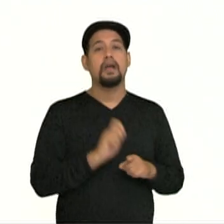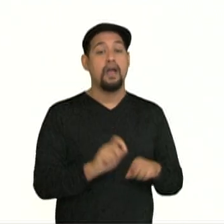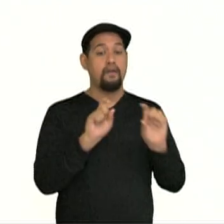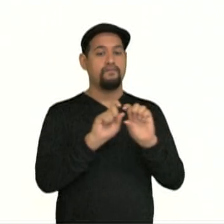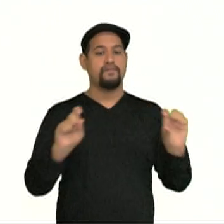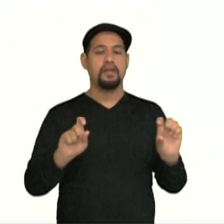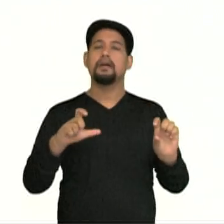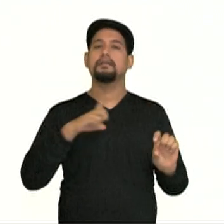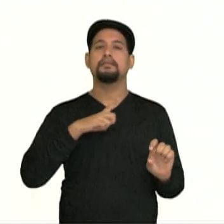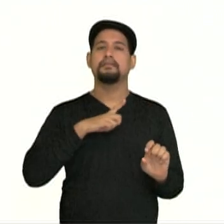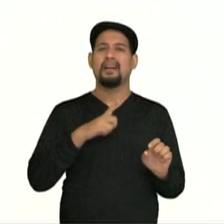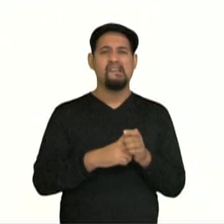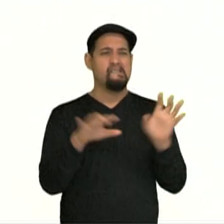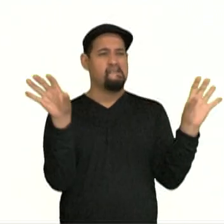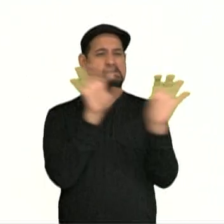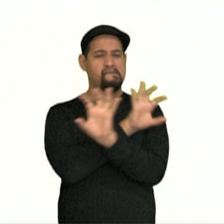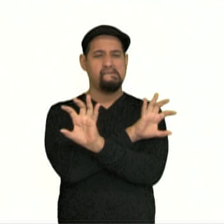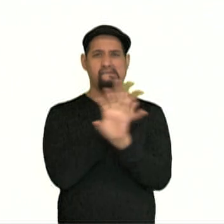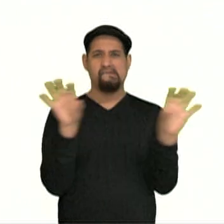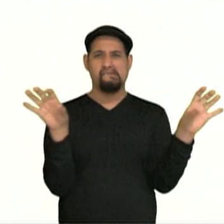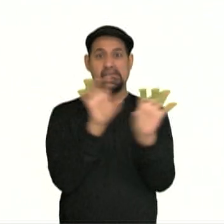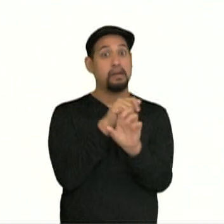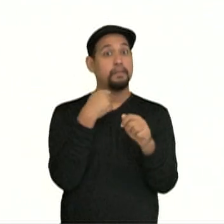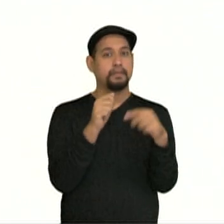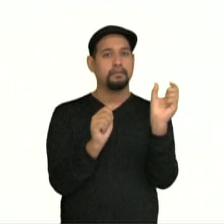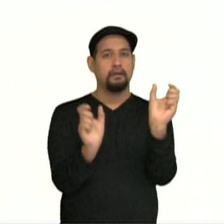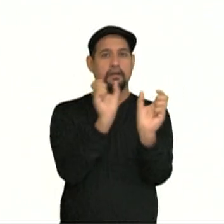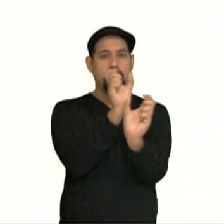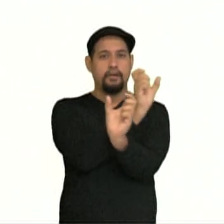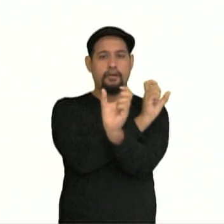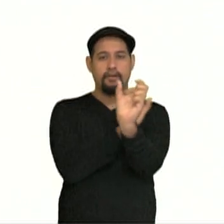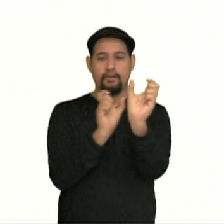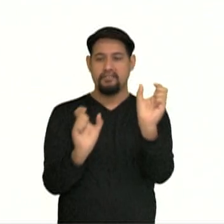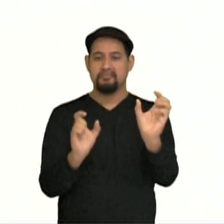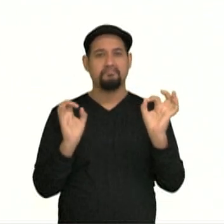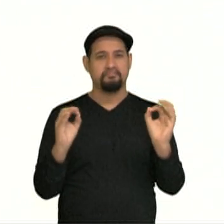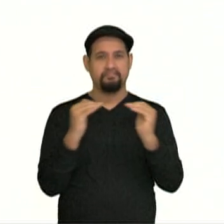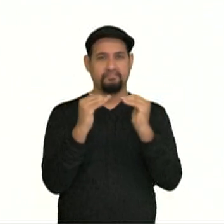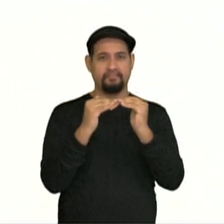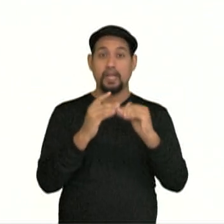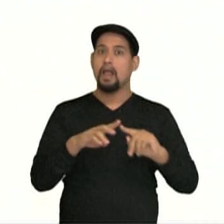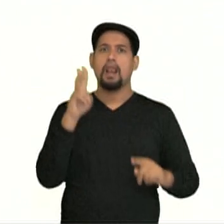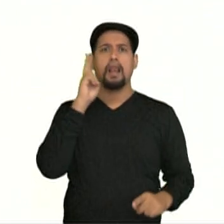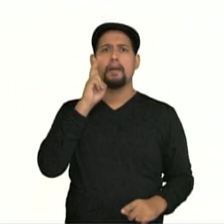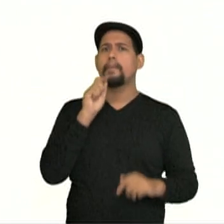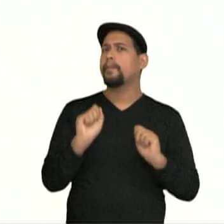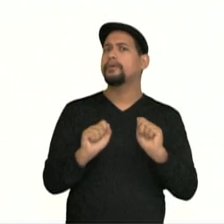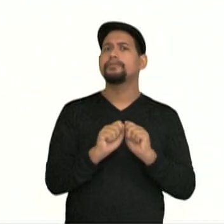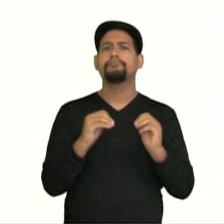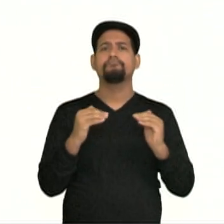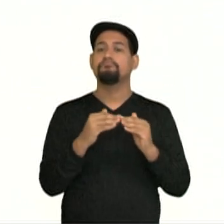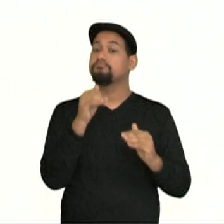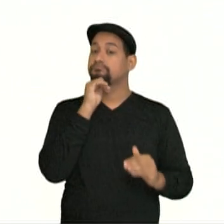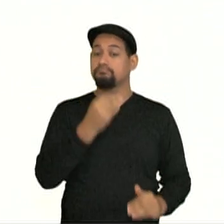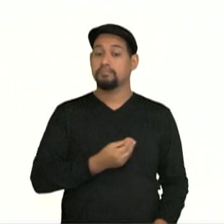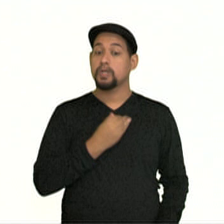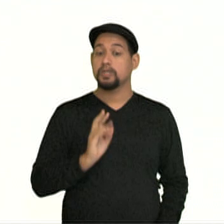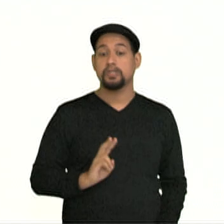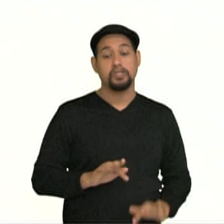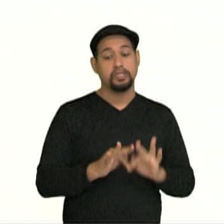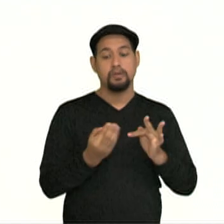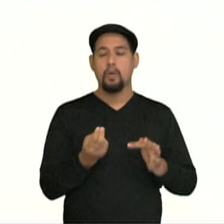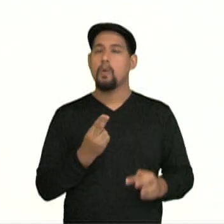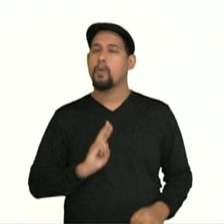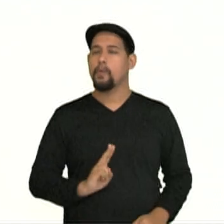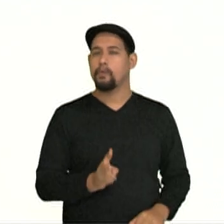a frase está em desordem. Vocês vão colocar em ordem para que ela faça sentido. Lembrando que pode ser tanto no presente simples